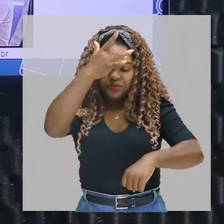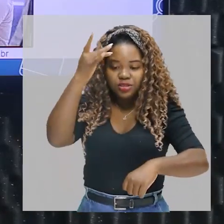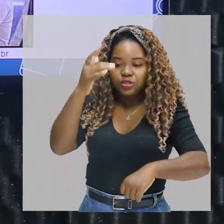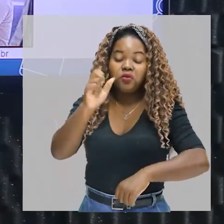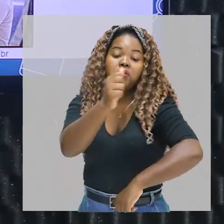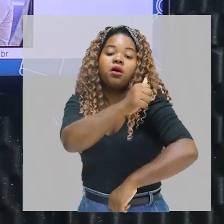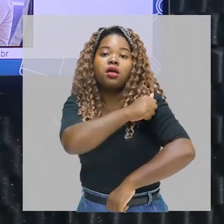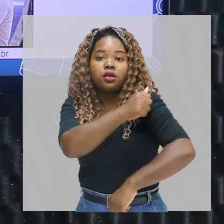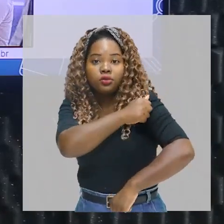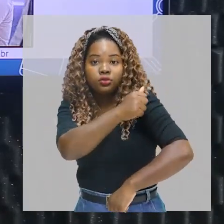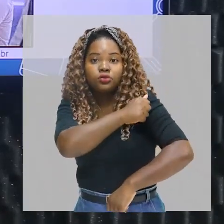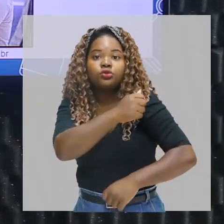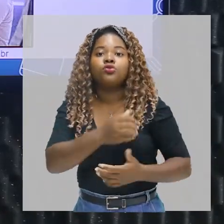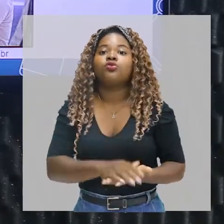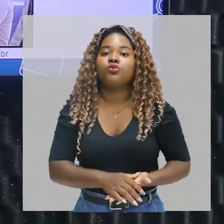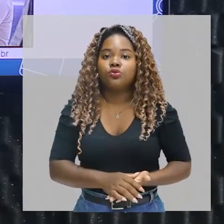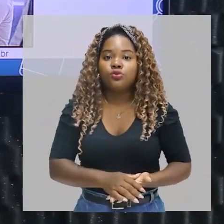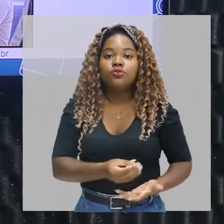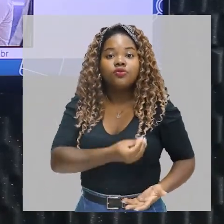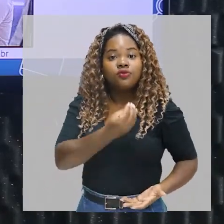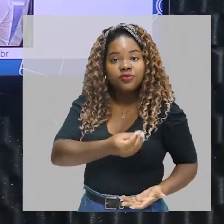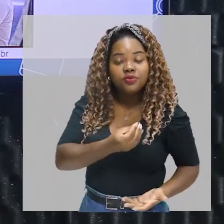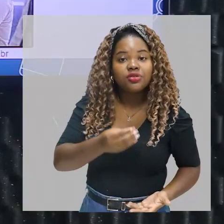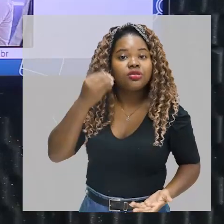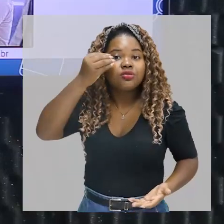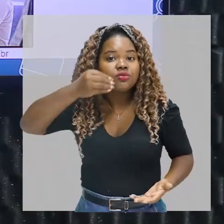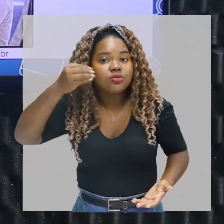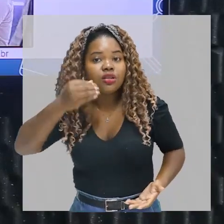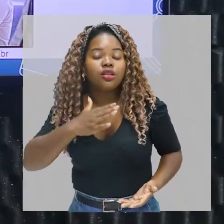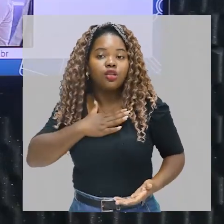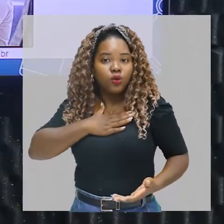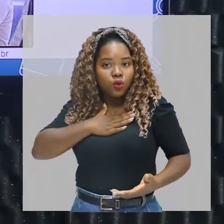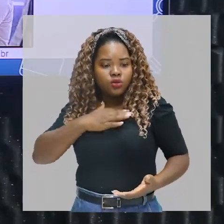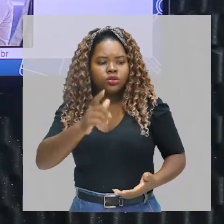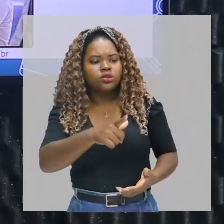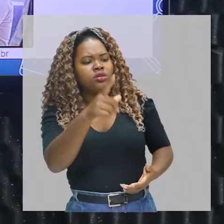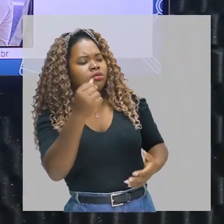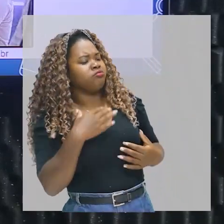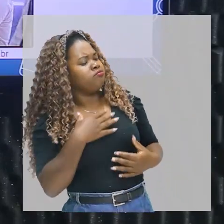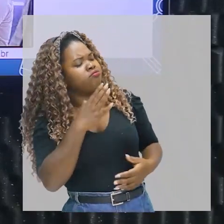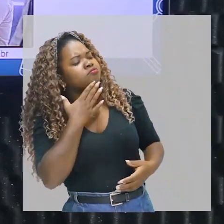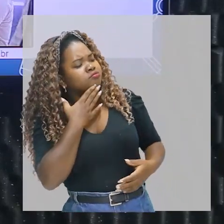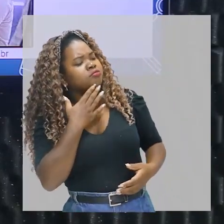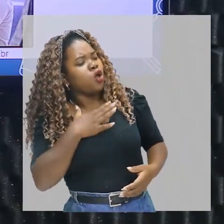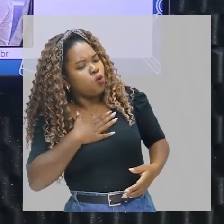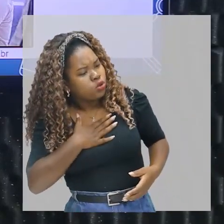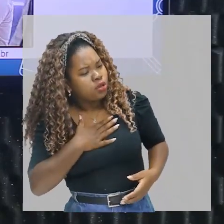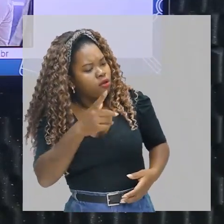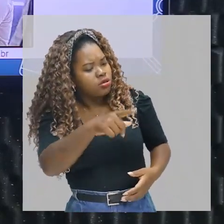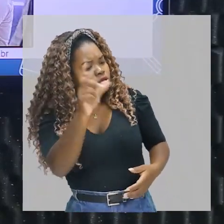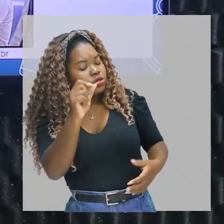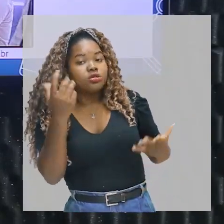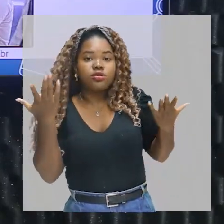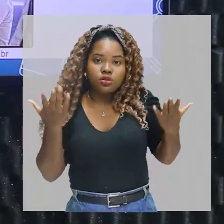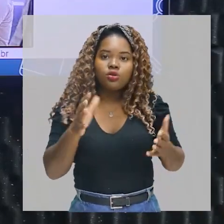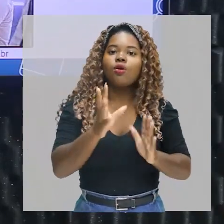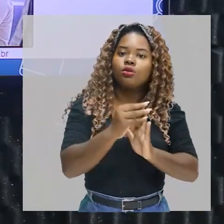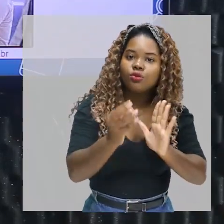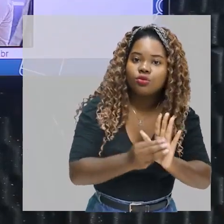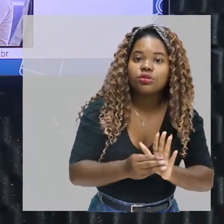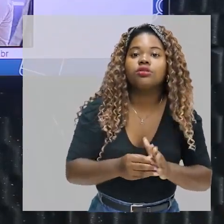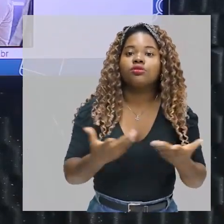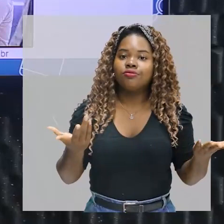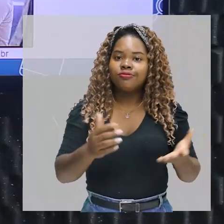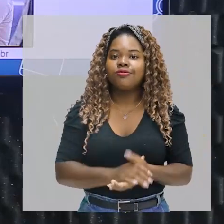o aluno, ele vivencie aquilo, ele goste de alguma coisa daquela ali e ele leve para a sua vida